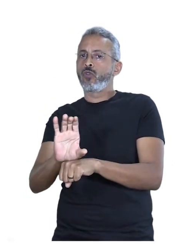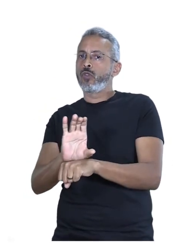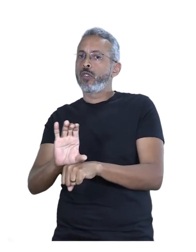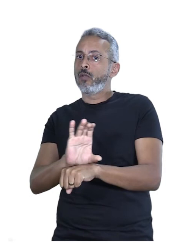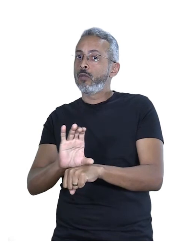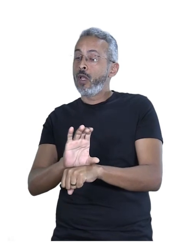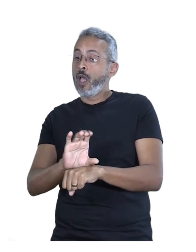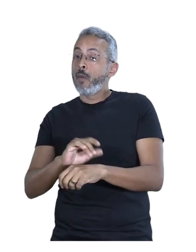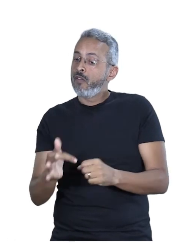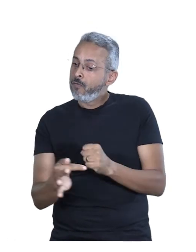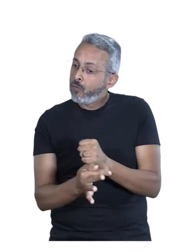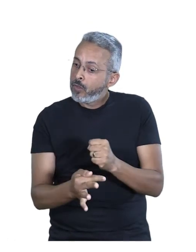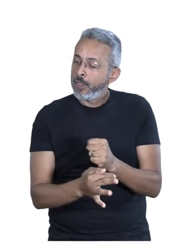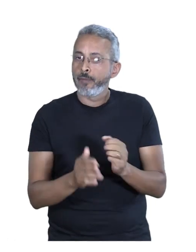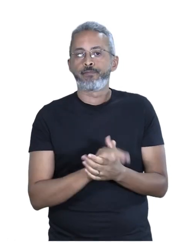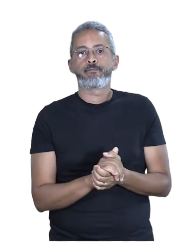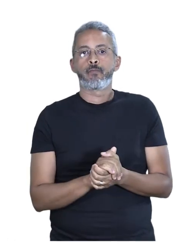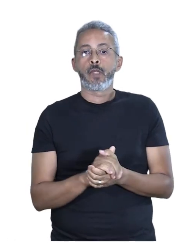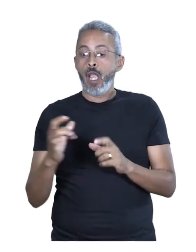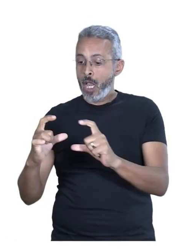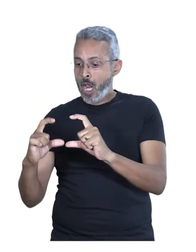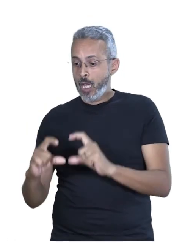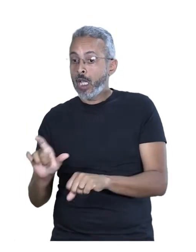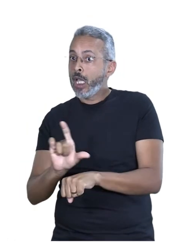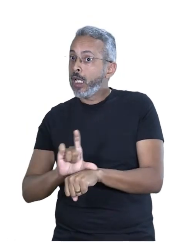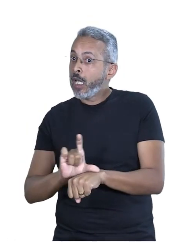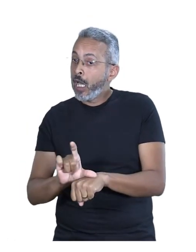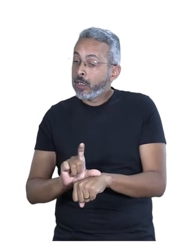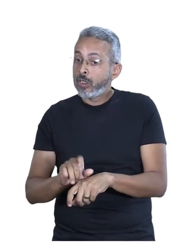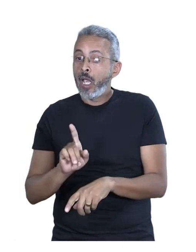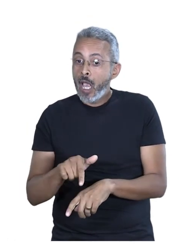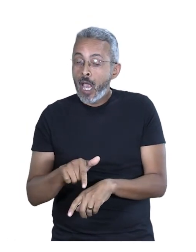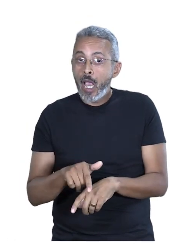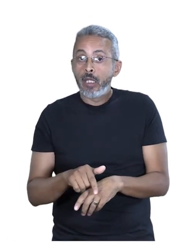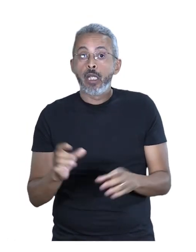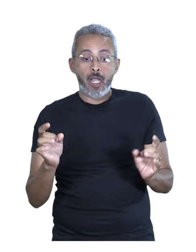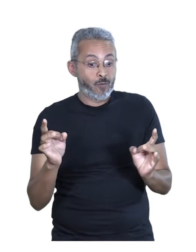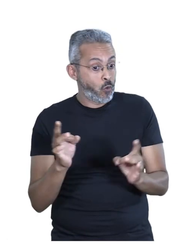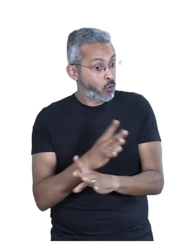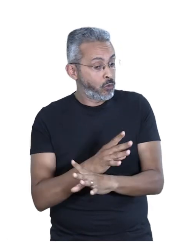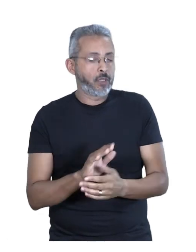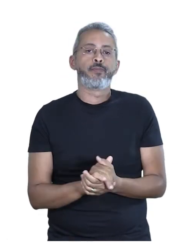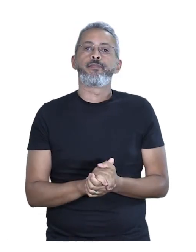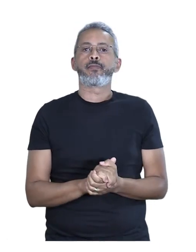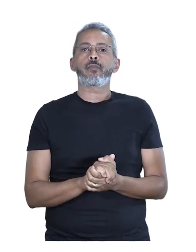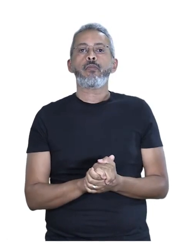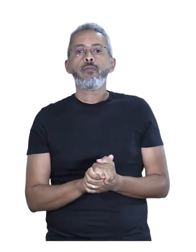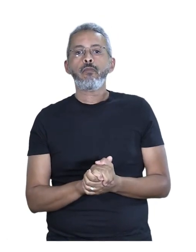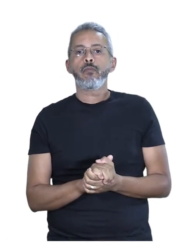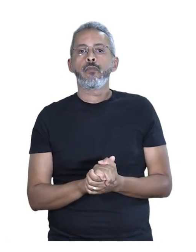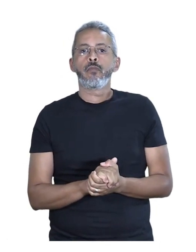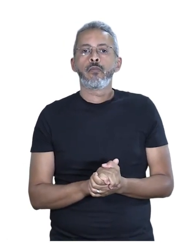Constituição para fundamentar. E no que está em lilás, iniciado por portanto, que já denota